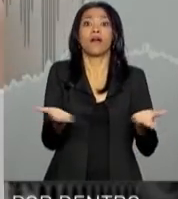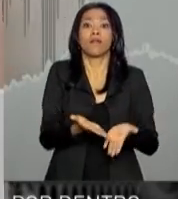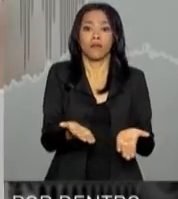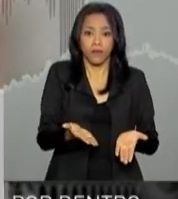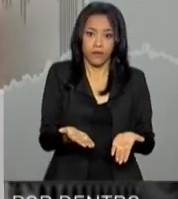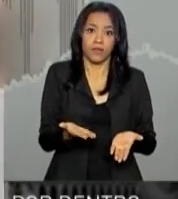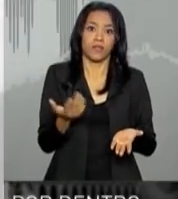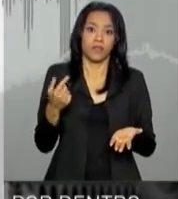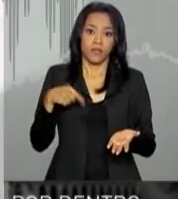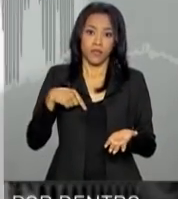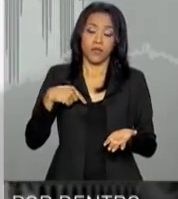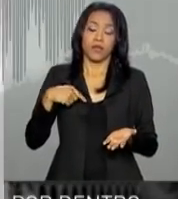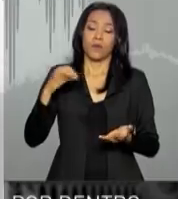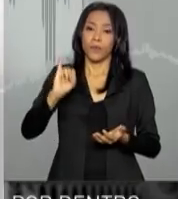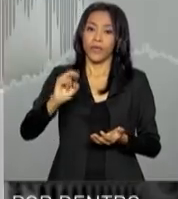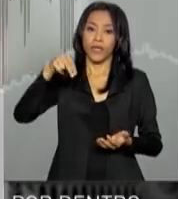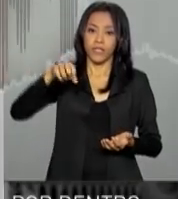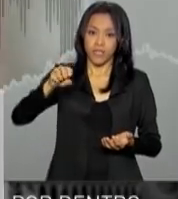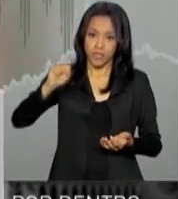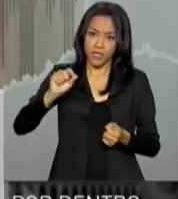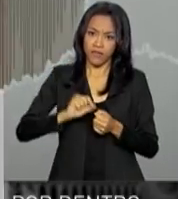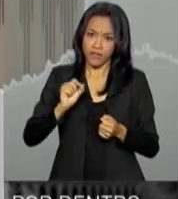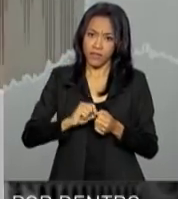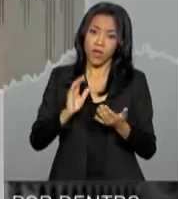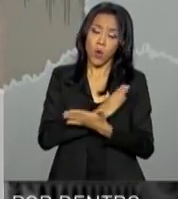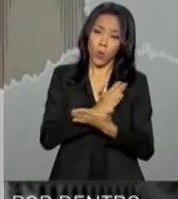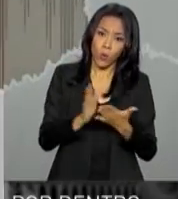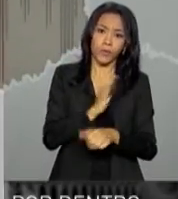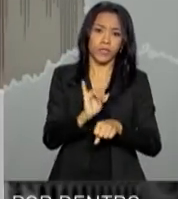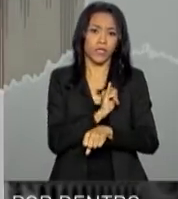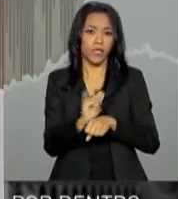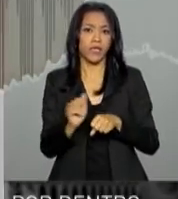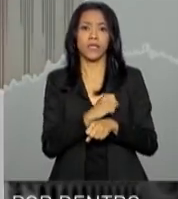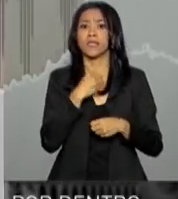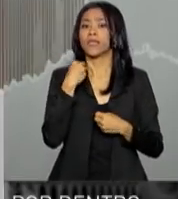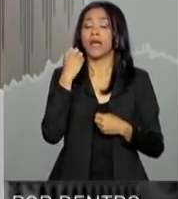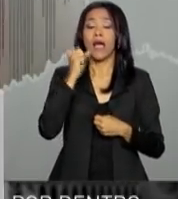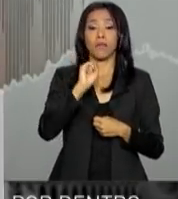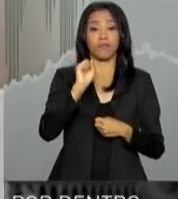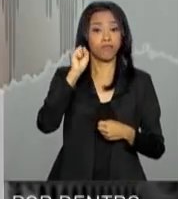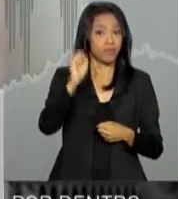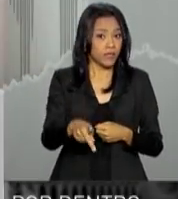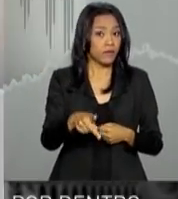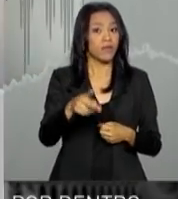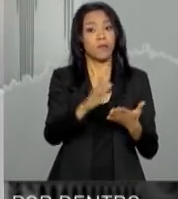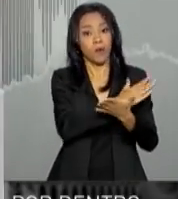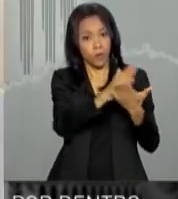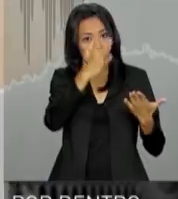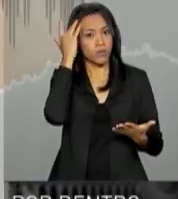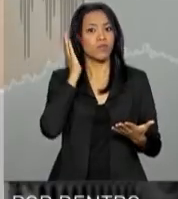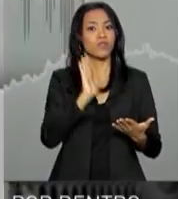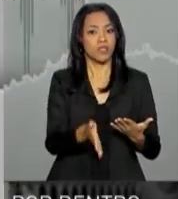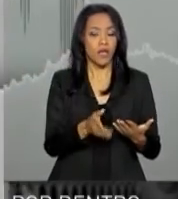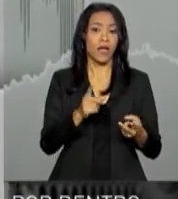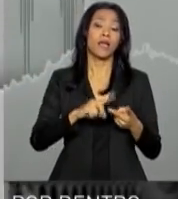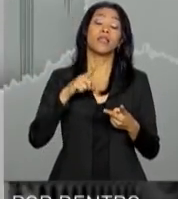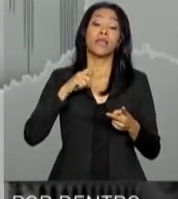está tomando algumas medidas concedendo aposentadoria por tempo de contribuição sem o atendimento presencial também esse aplicativo